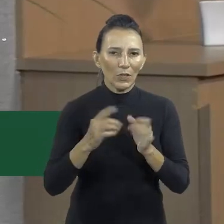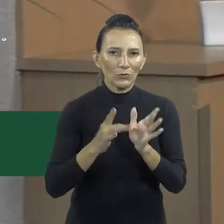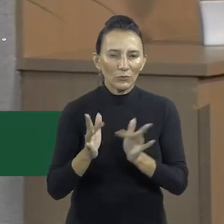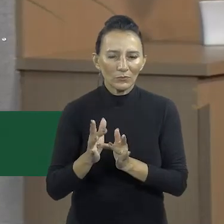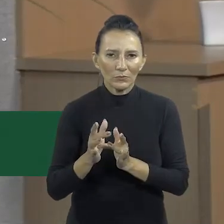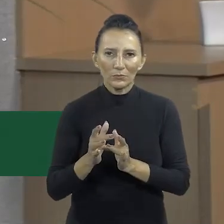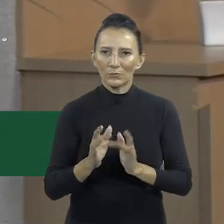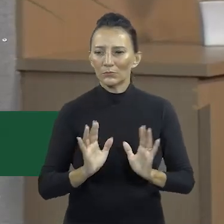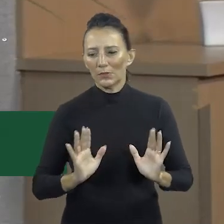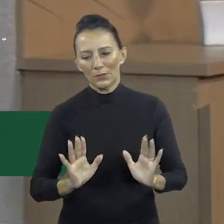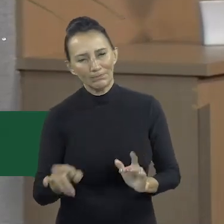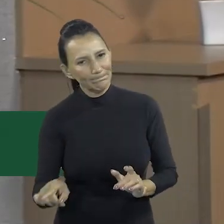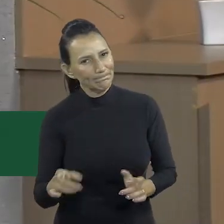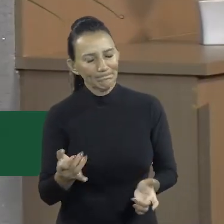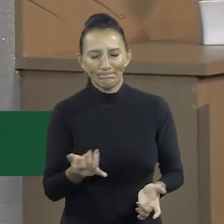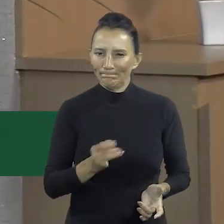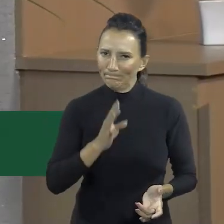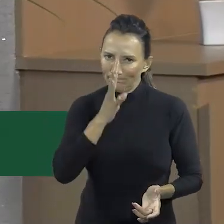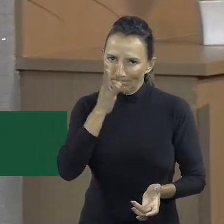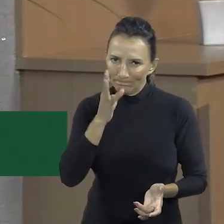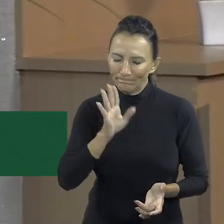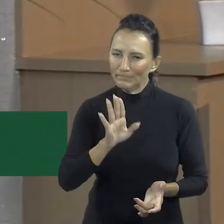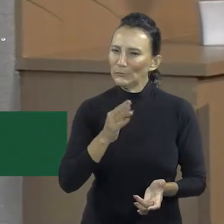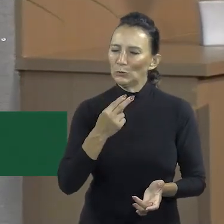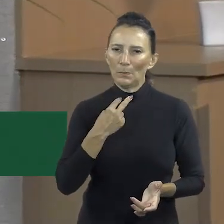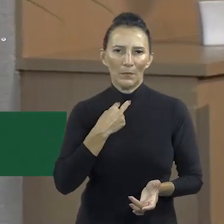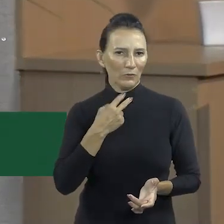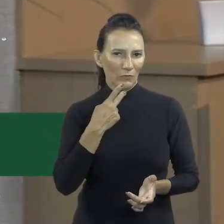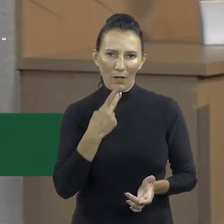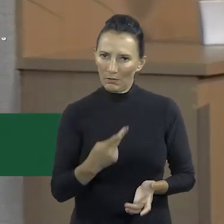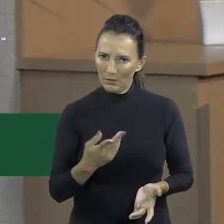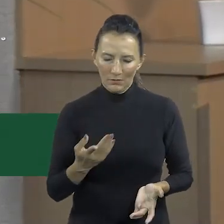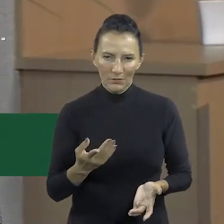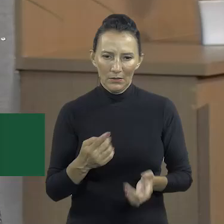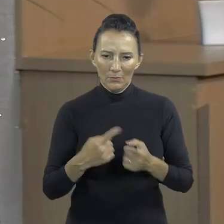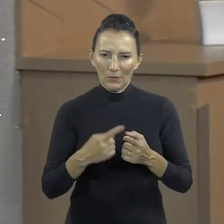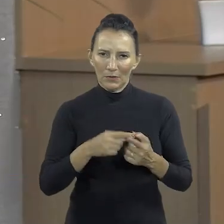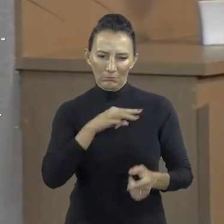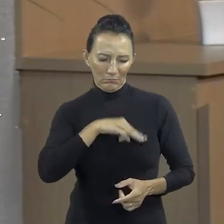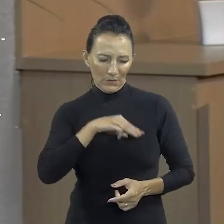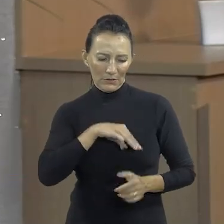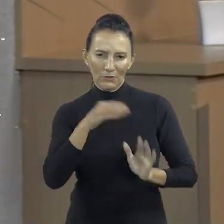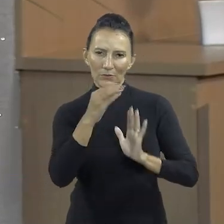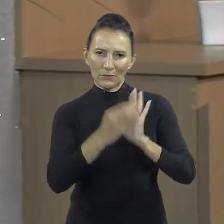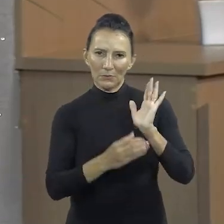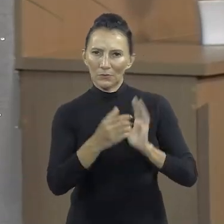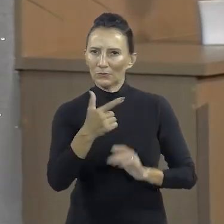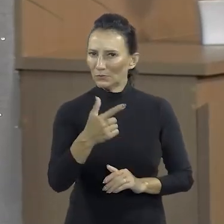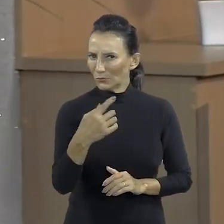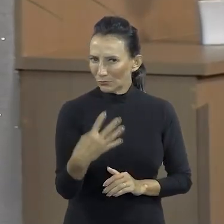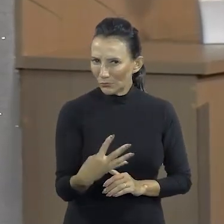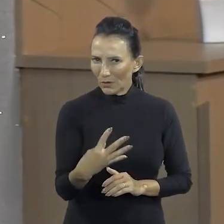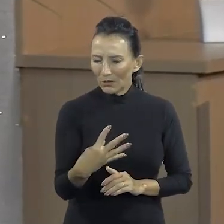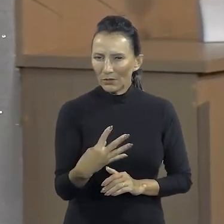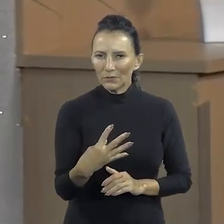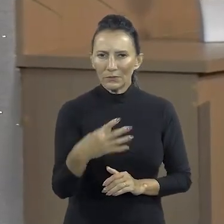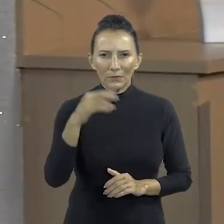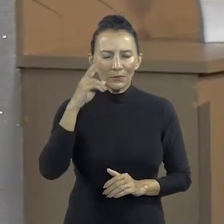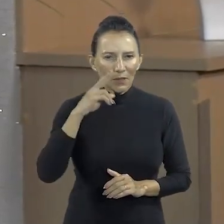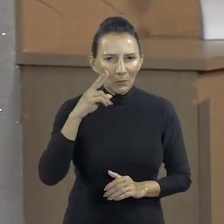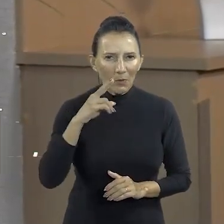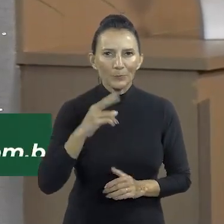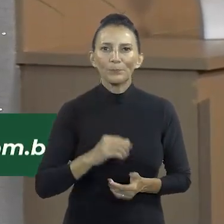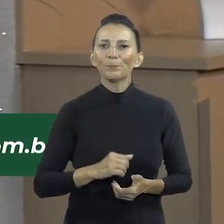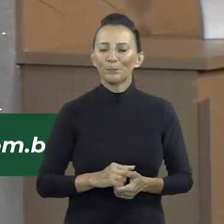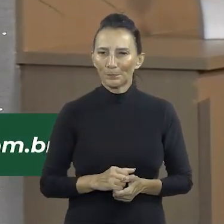Bíblia os acontecimentos como está lá em Mateus capítulo 24. Quando o evangelho, o